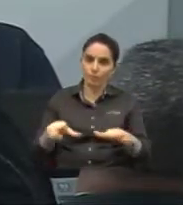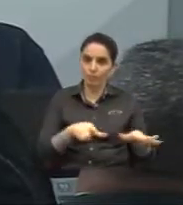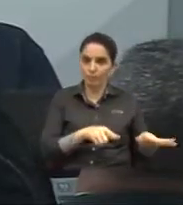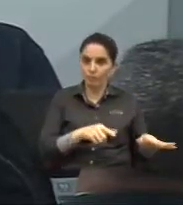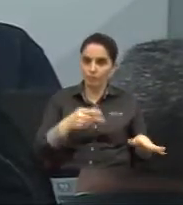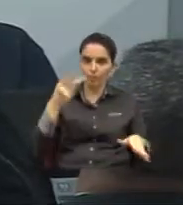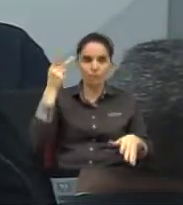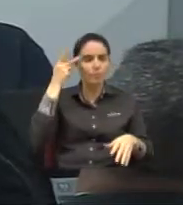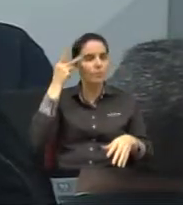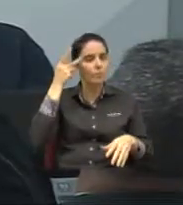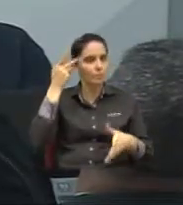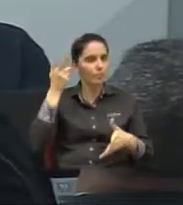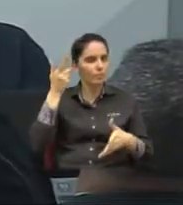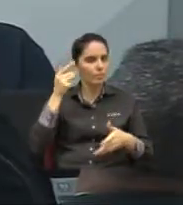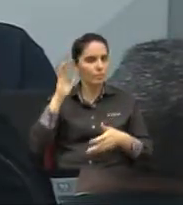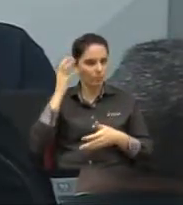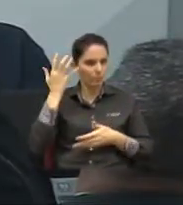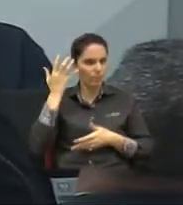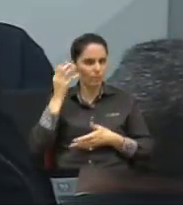São Paulo,